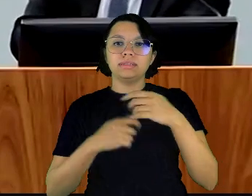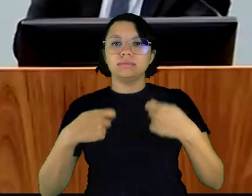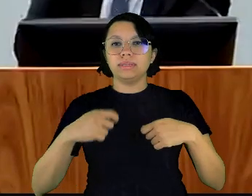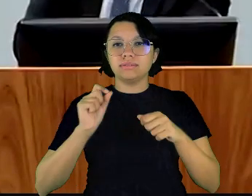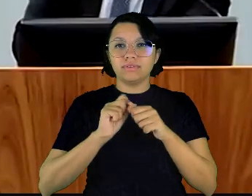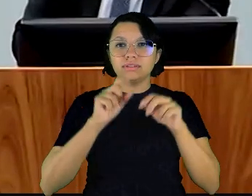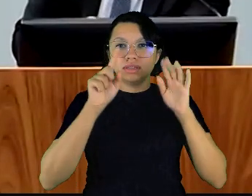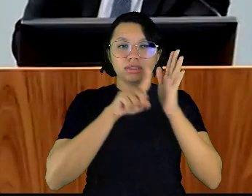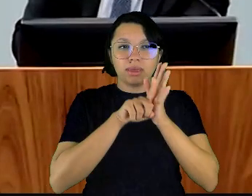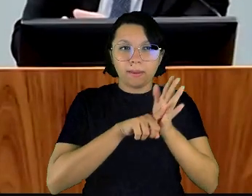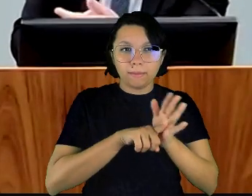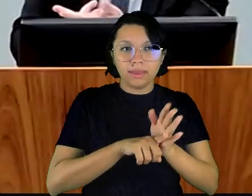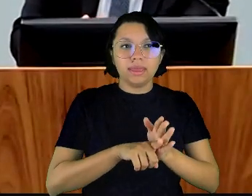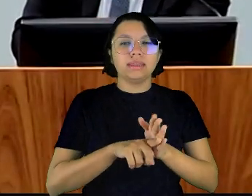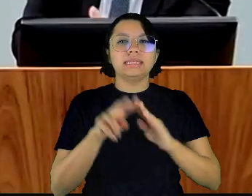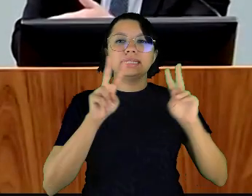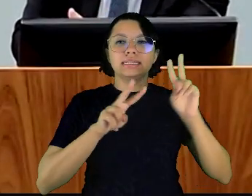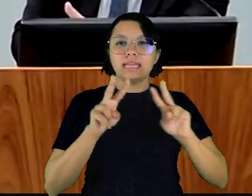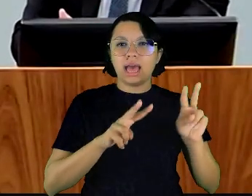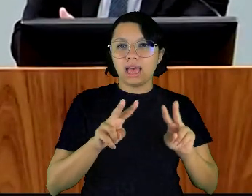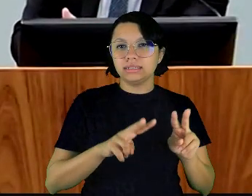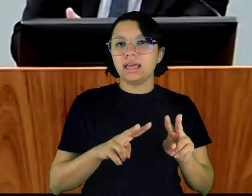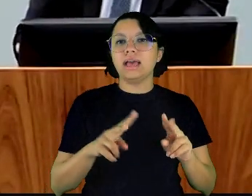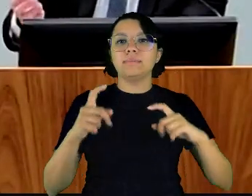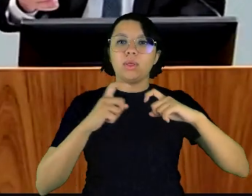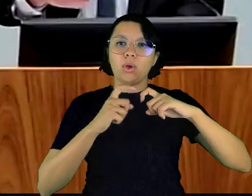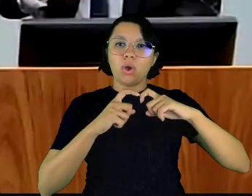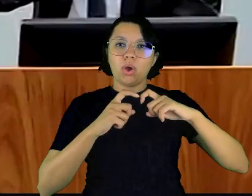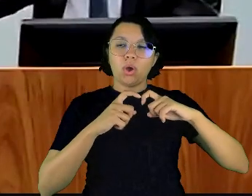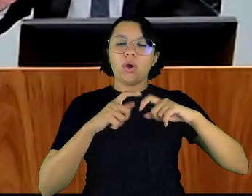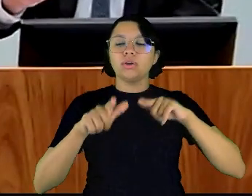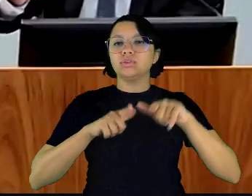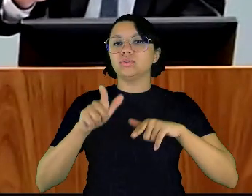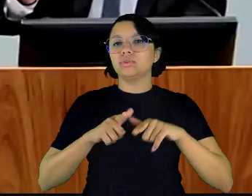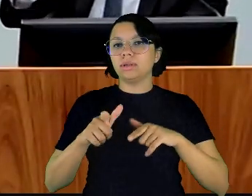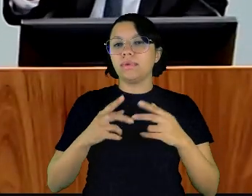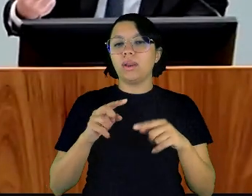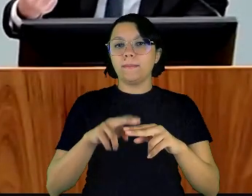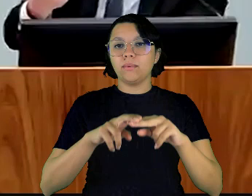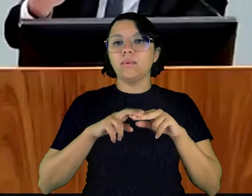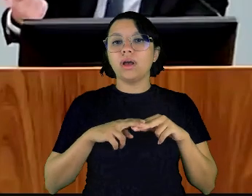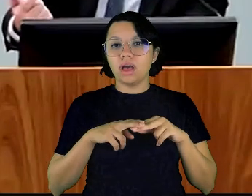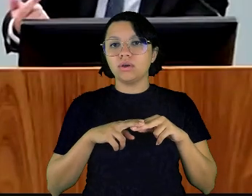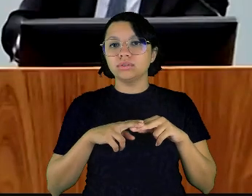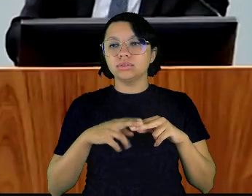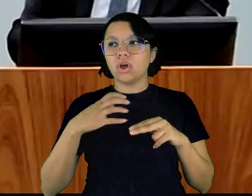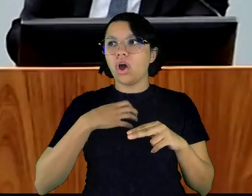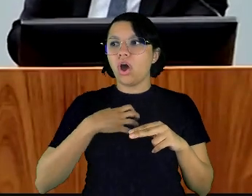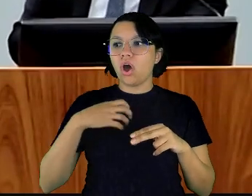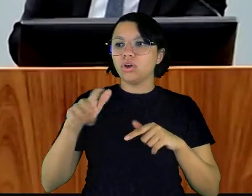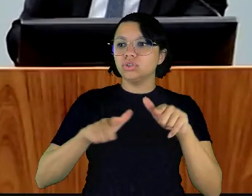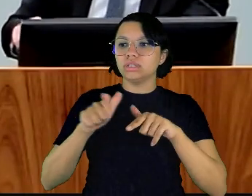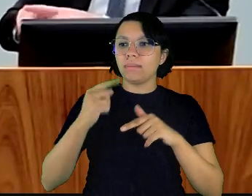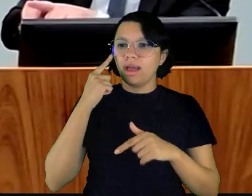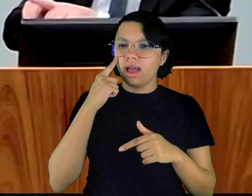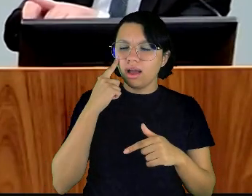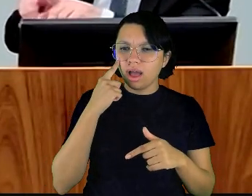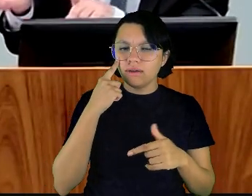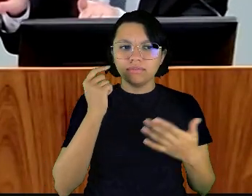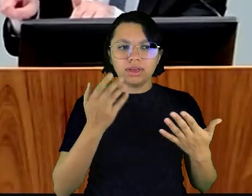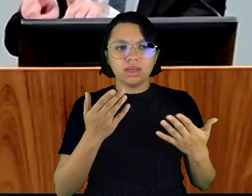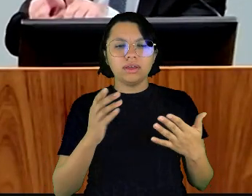essa perícia, precisa fazer essa análise pelo seu médico do trabalho, diante das condições de trabalho que ele está vendo lá. Então, é bem interessante